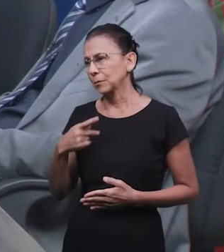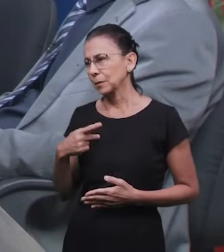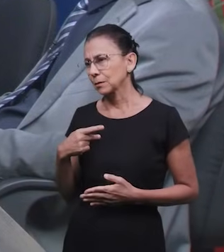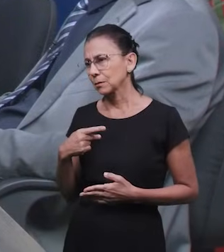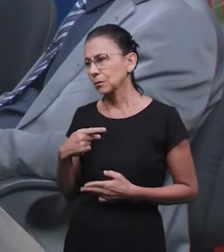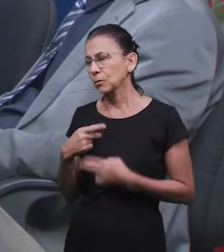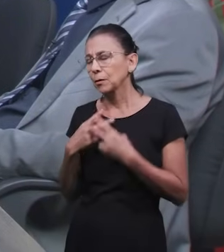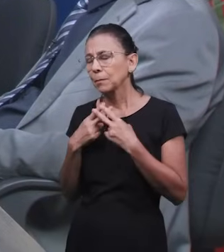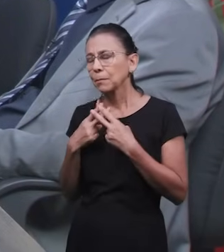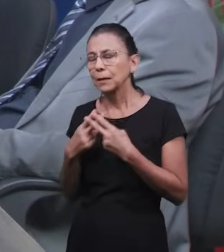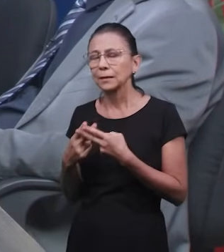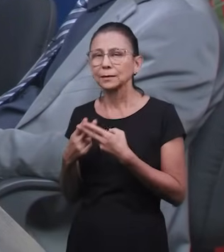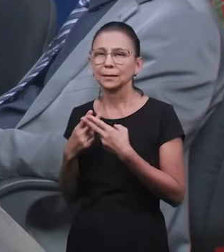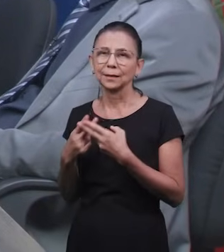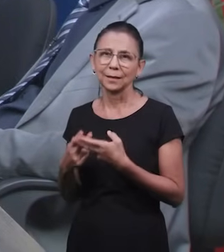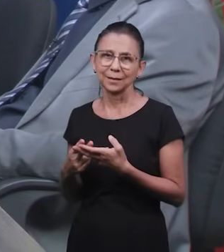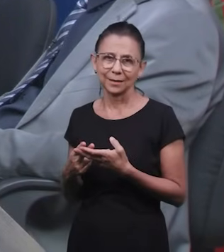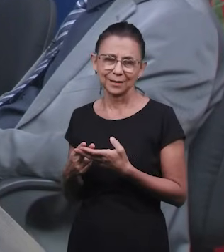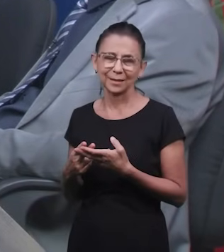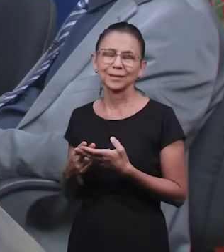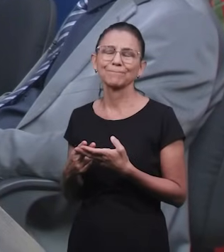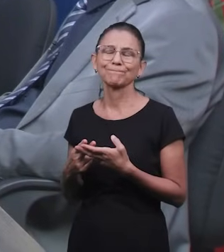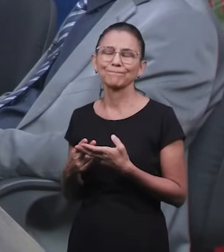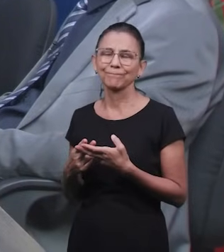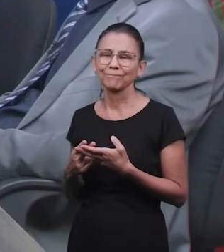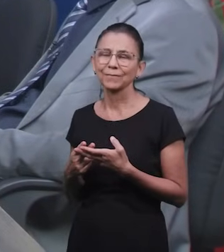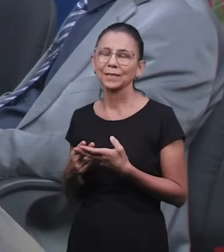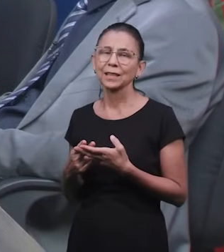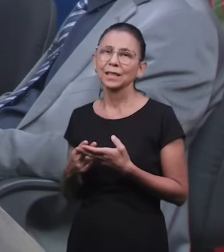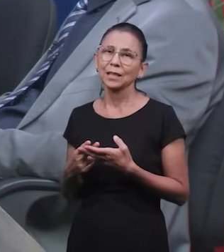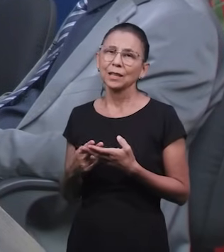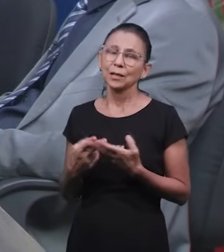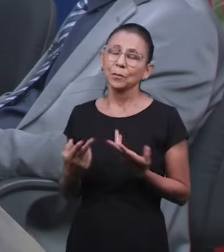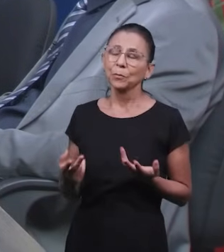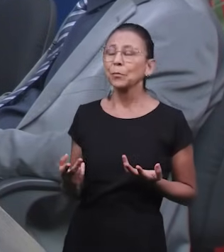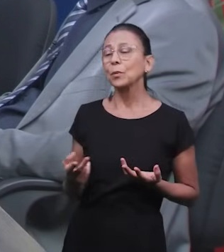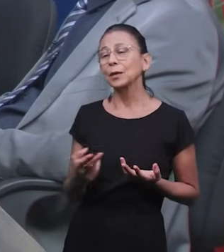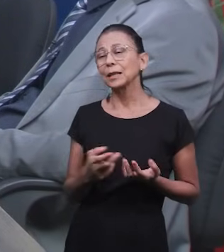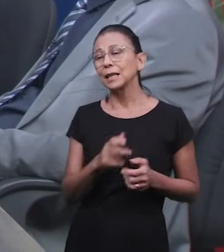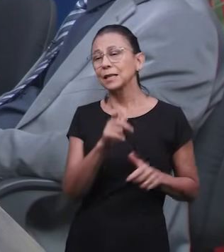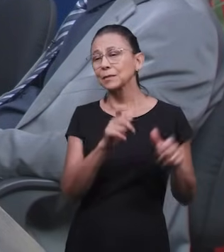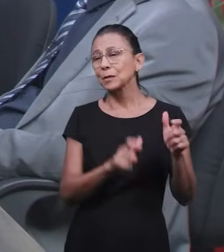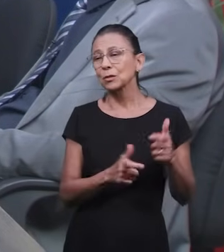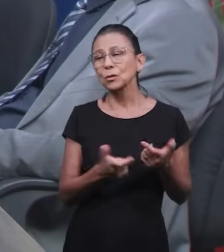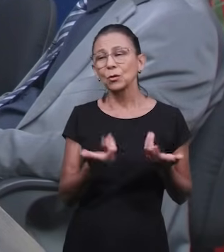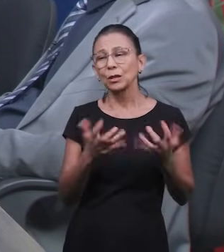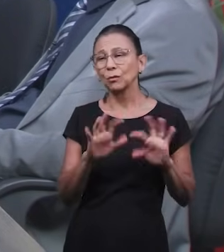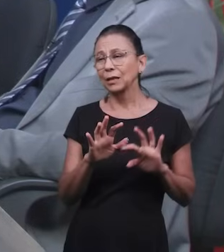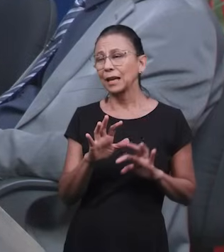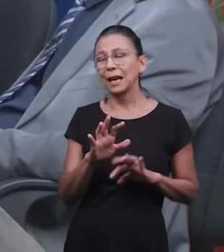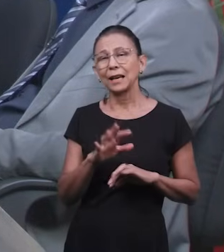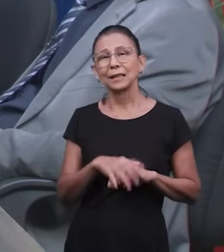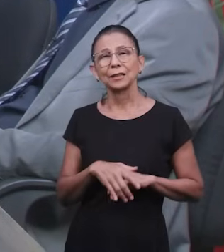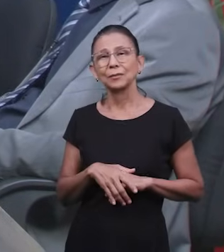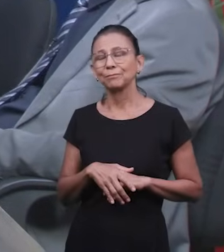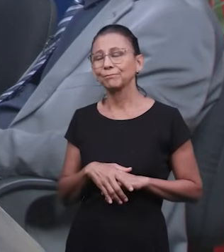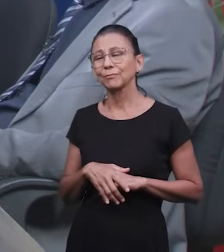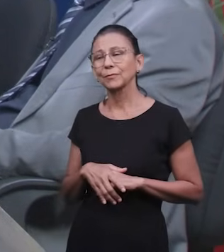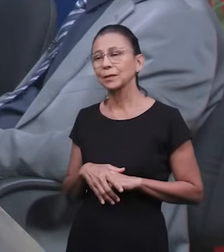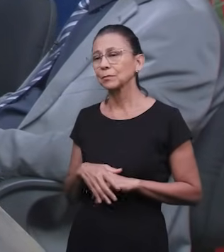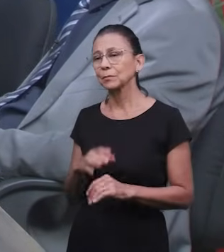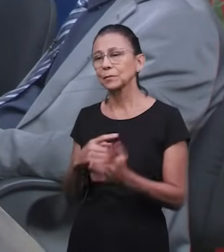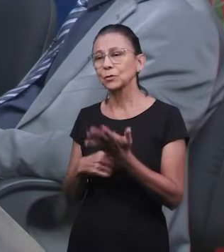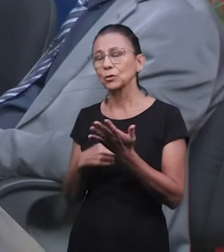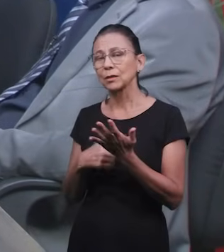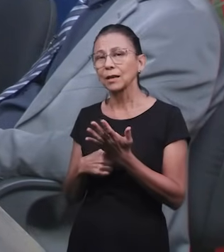a paciência, você me ouvir. Eu tenho poucas pessoas que estão querendo me ouvir, e vocês aí têm me ouvido, têm me dado